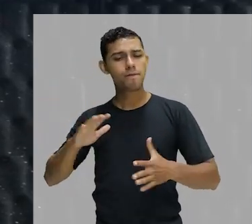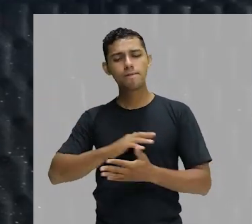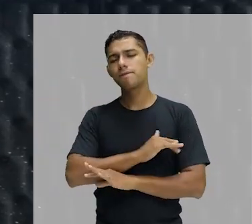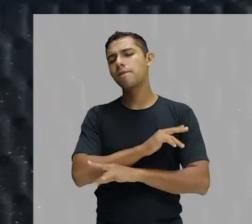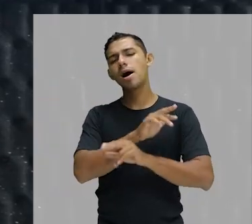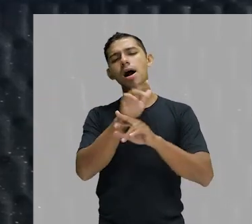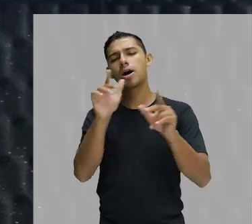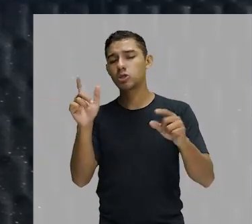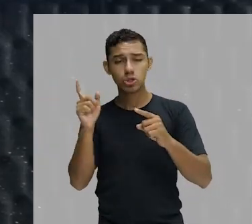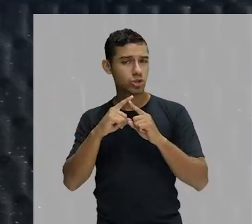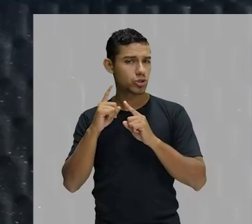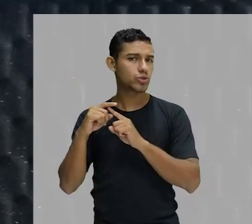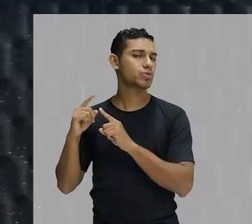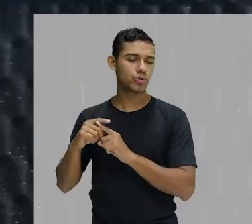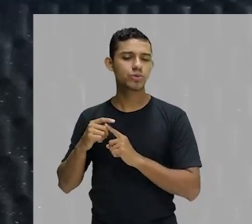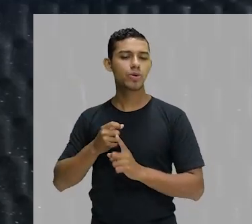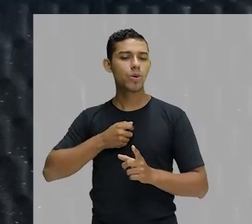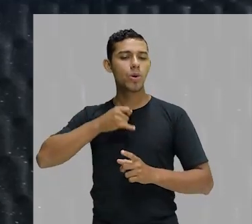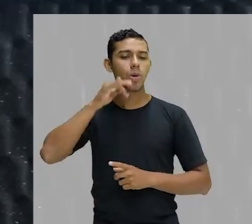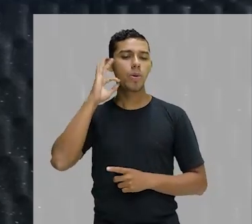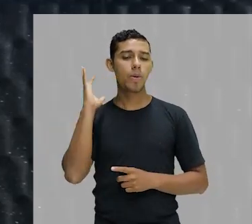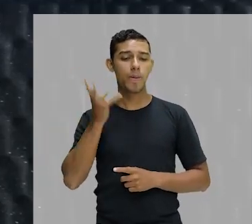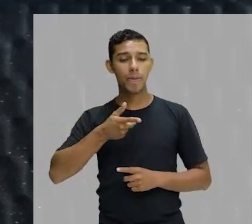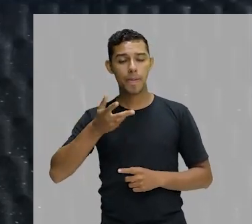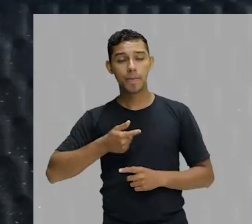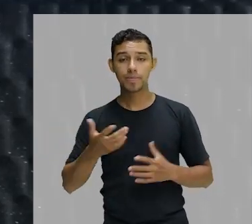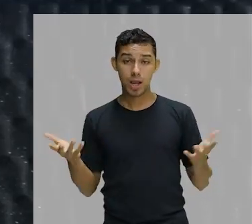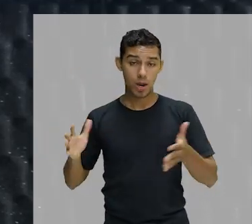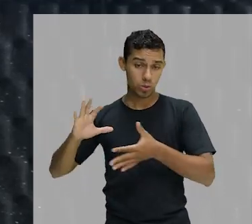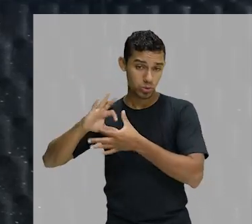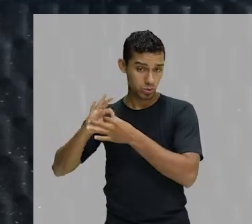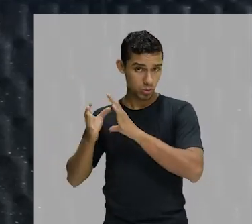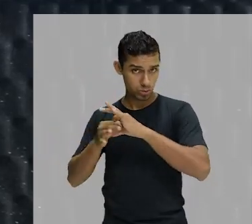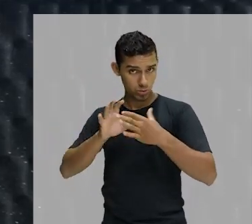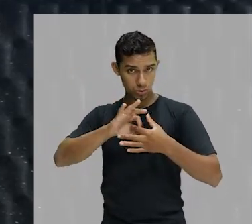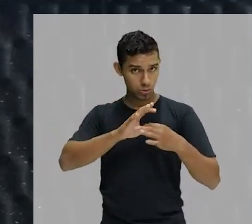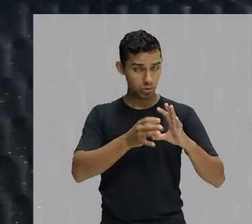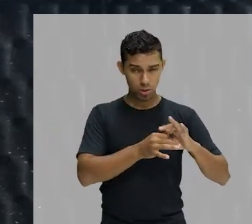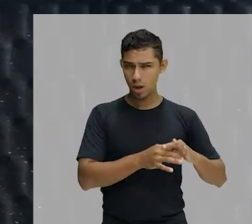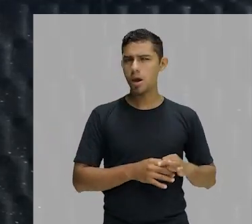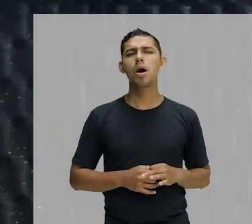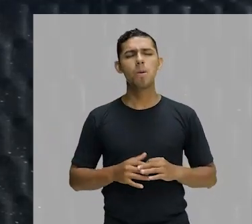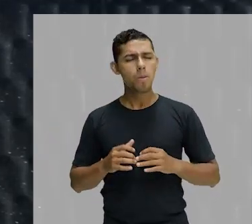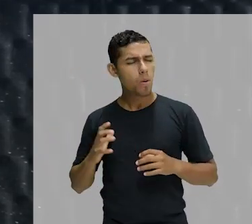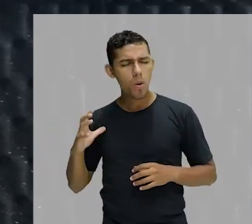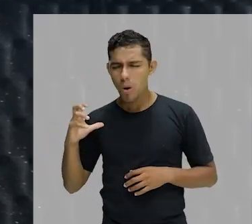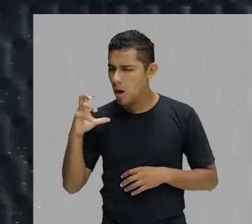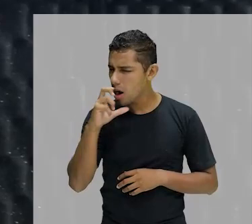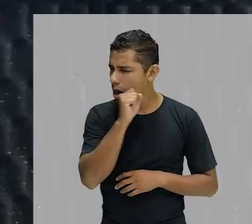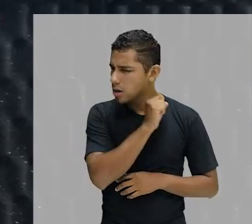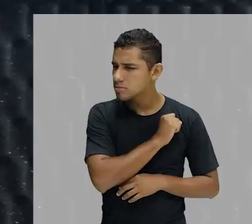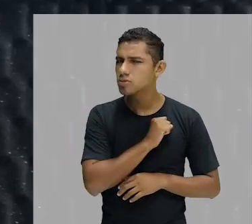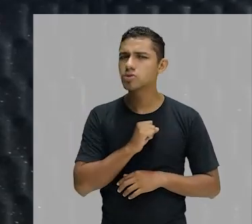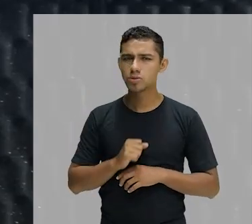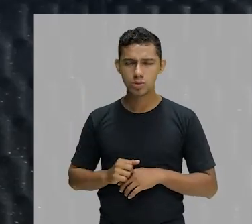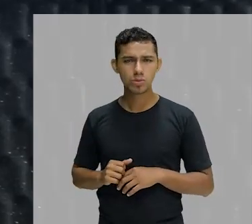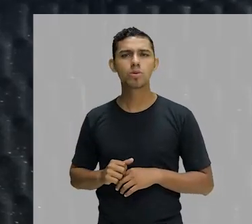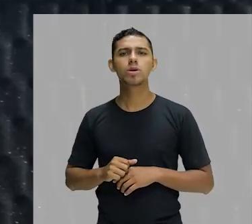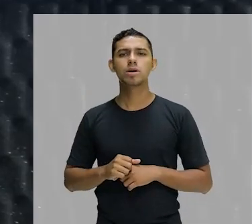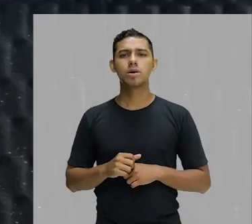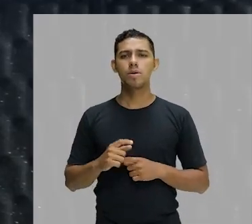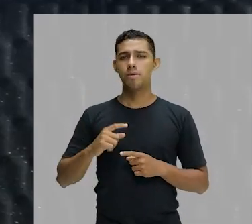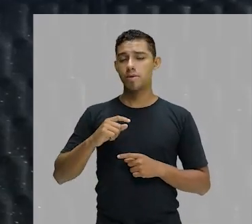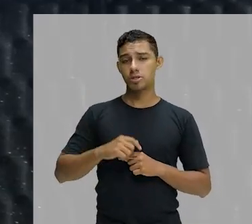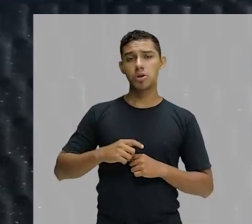de velocidade. Passou a Olimpíada e agora nós vemos aí atletas muito velozes. Ali tem a velocidade de